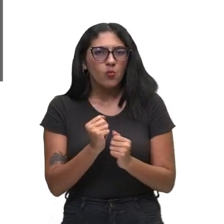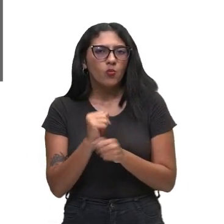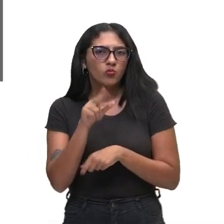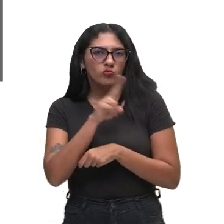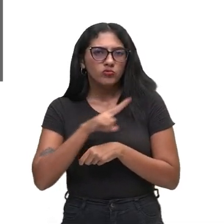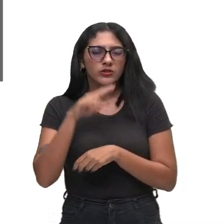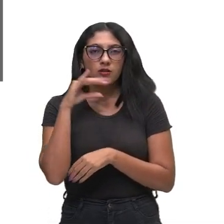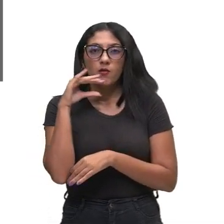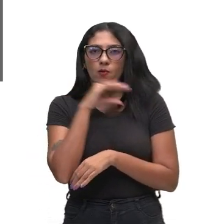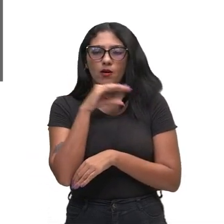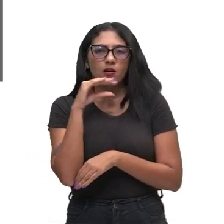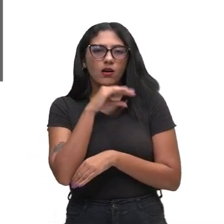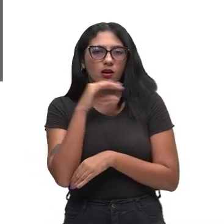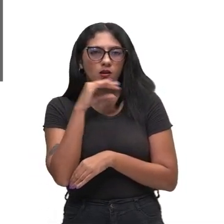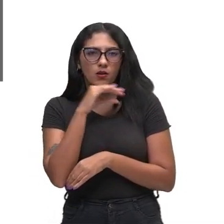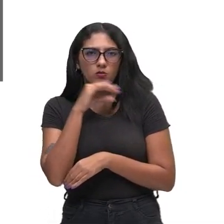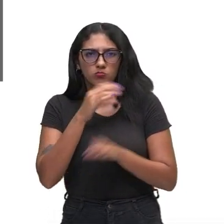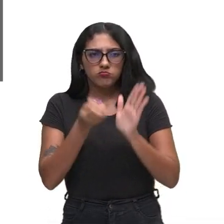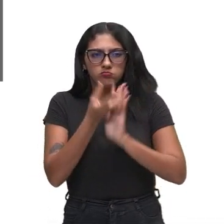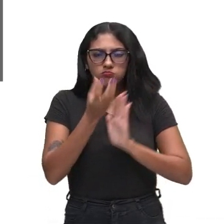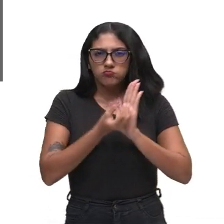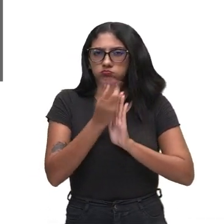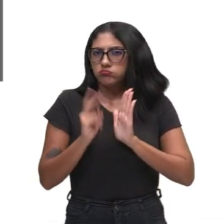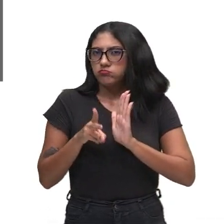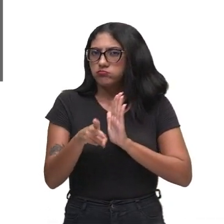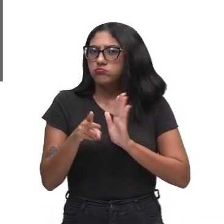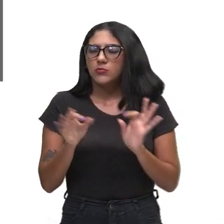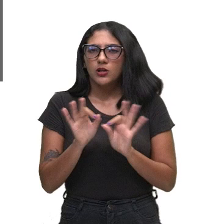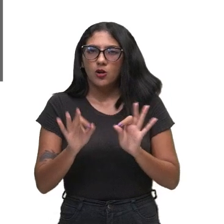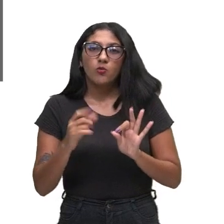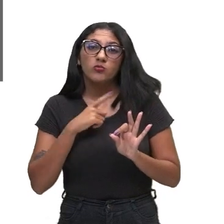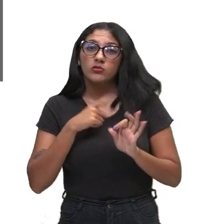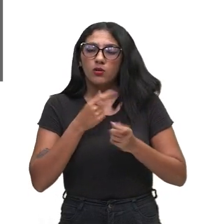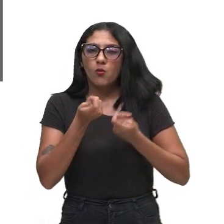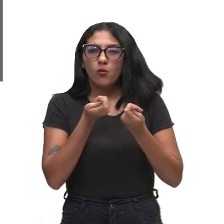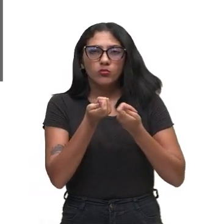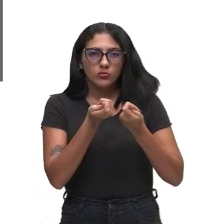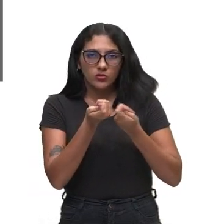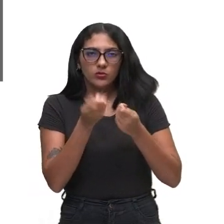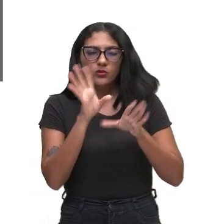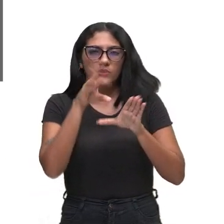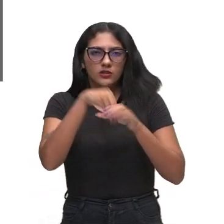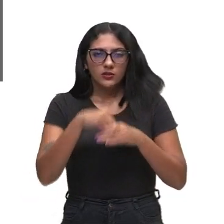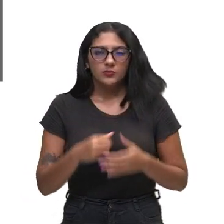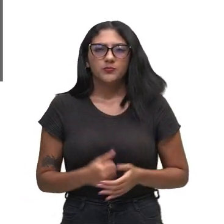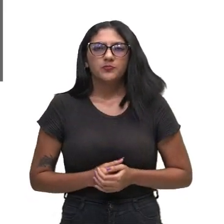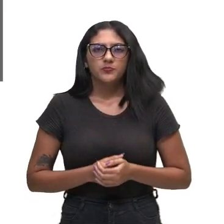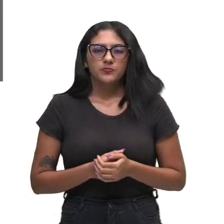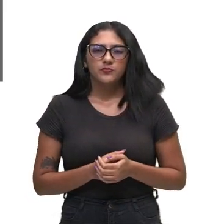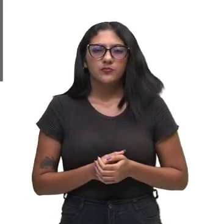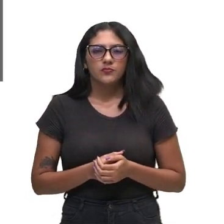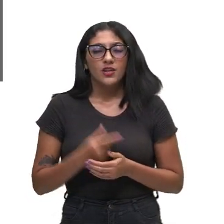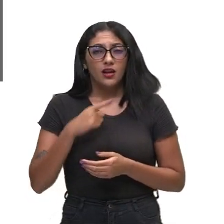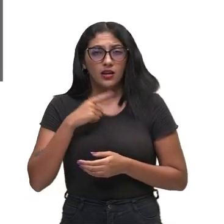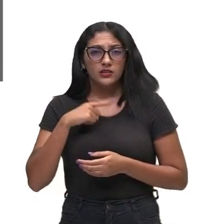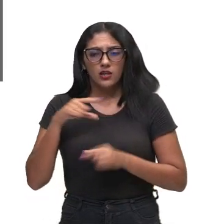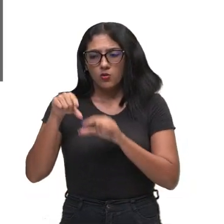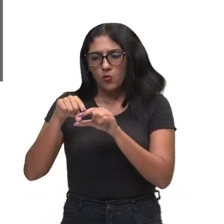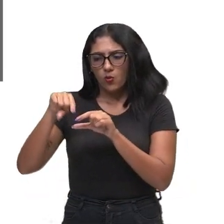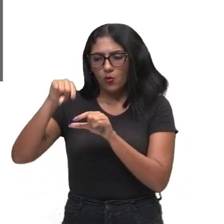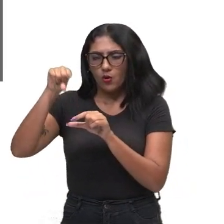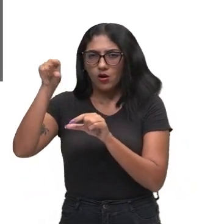desse vapor, né, que é produzido, dessa energia que é produzida. Então há sim algum escape, mas